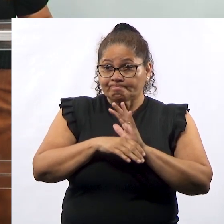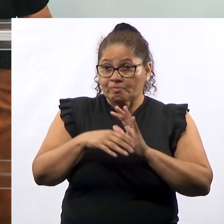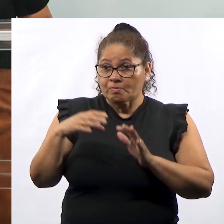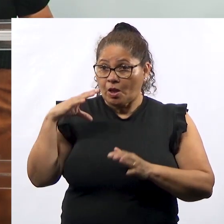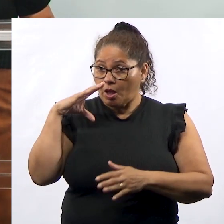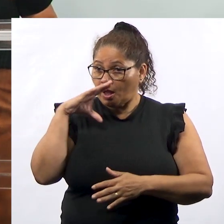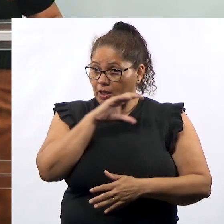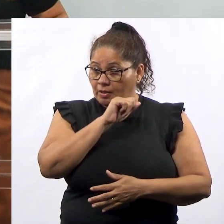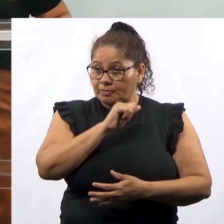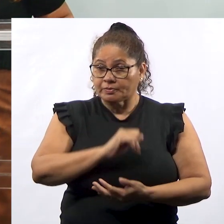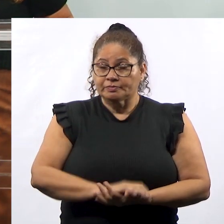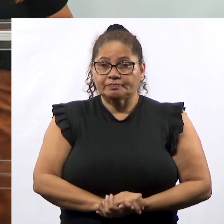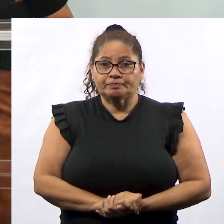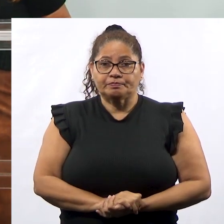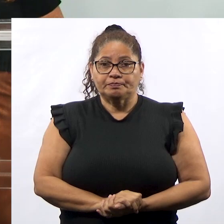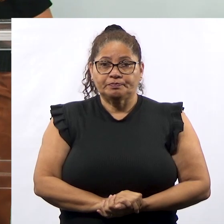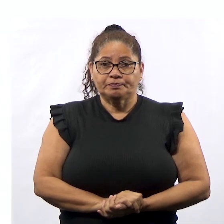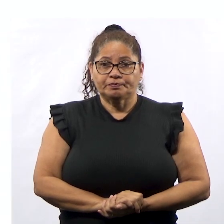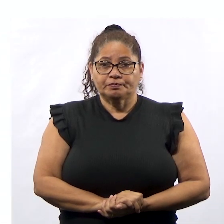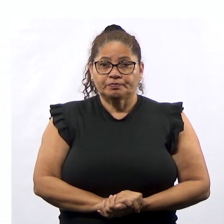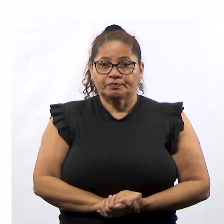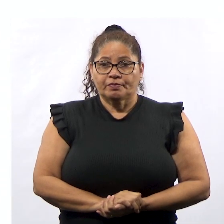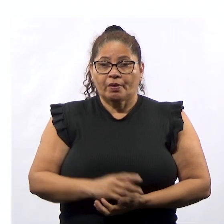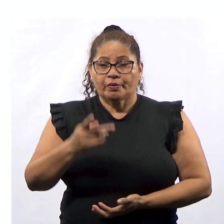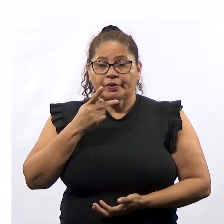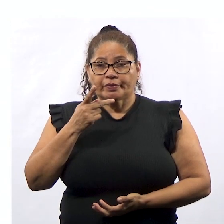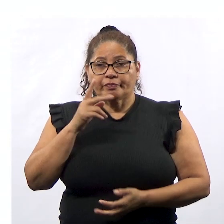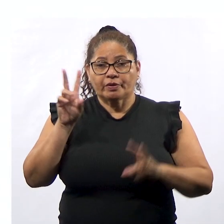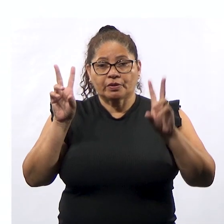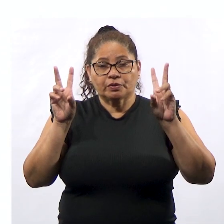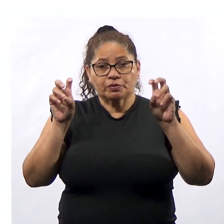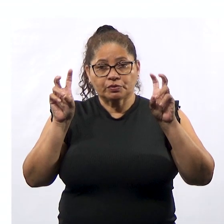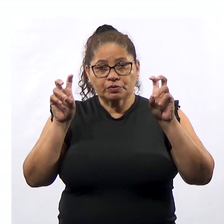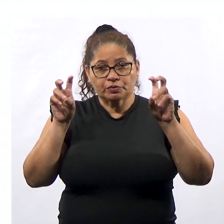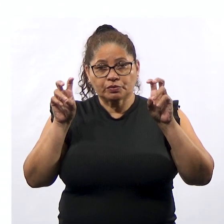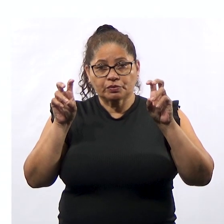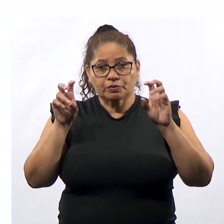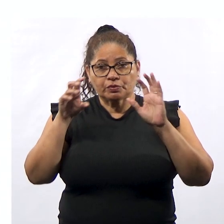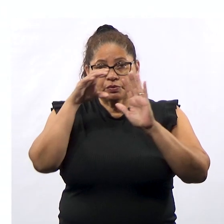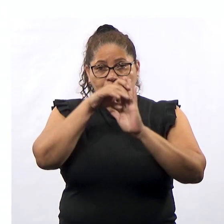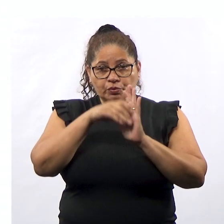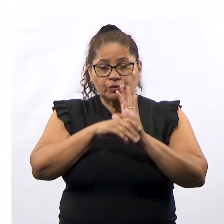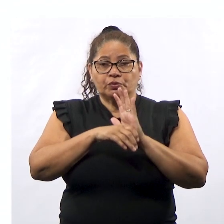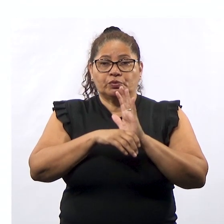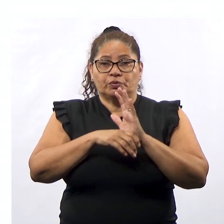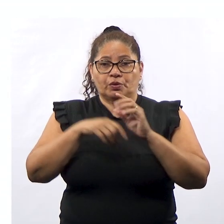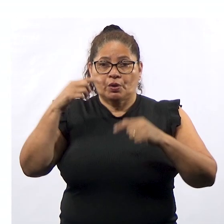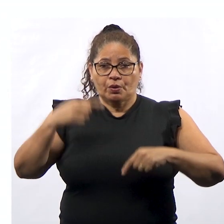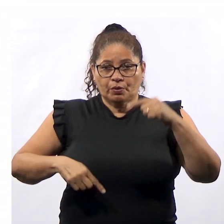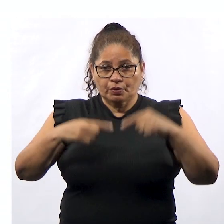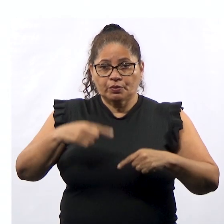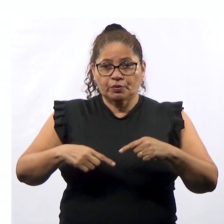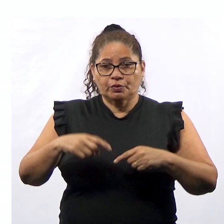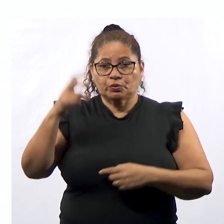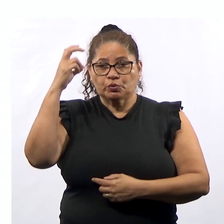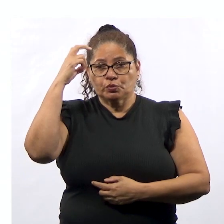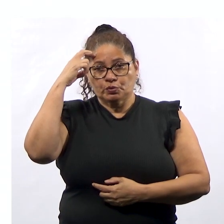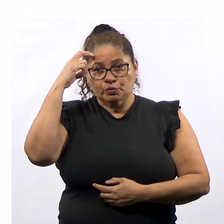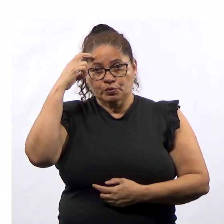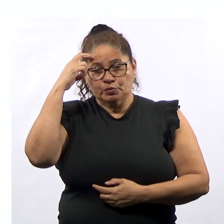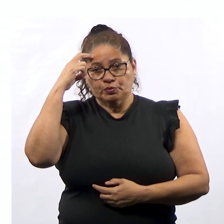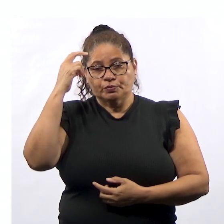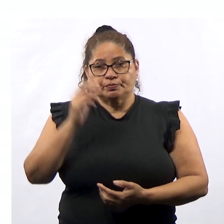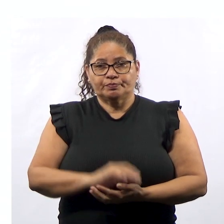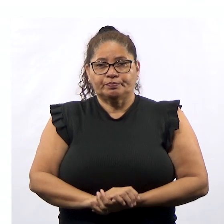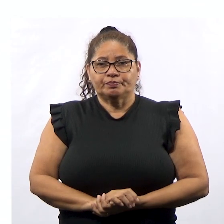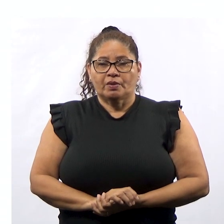muito rasos. Então, eu quero dizer para você que o tema da nossa aula de hoje é currículo e política